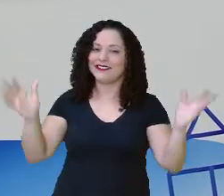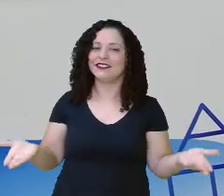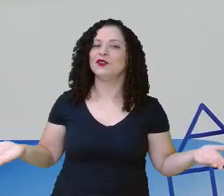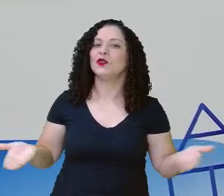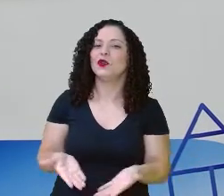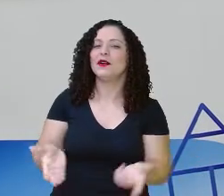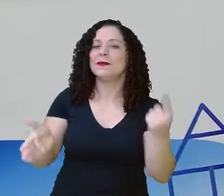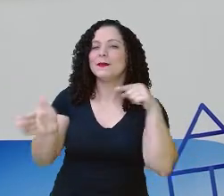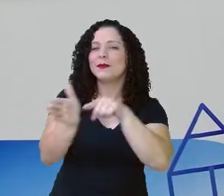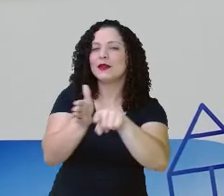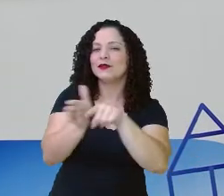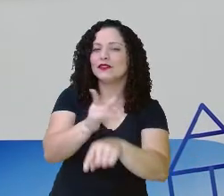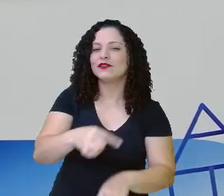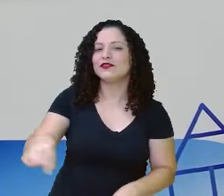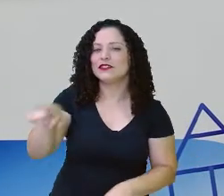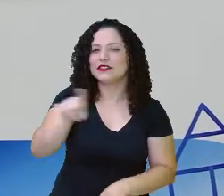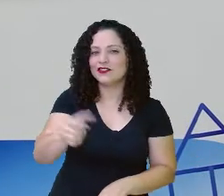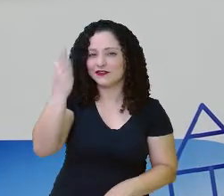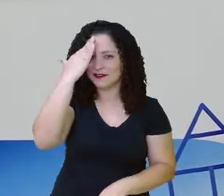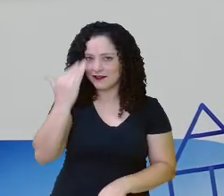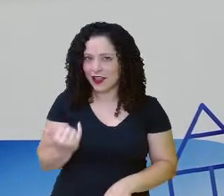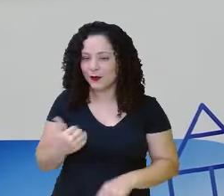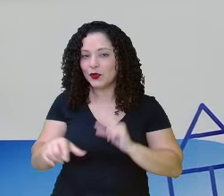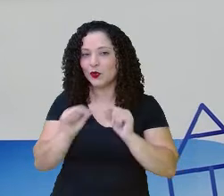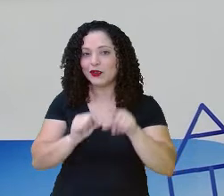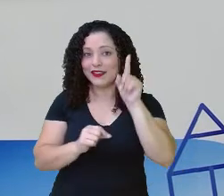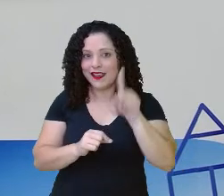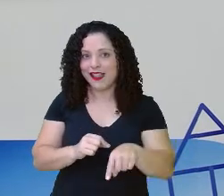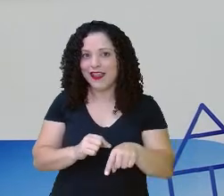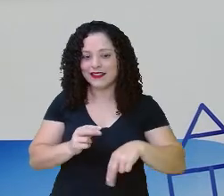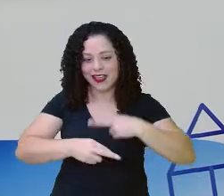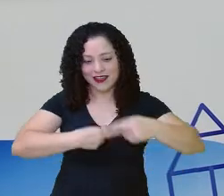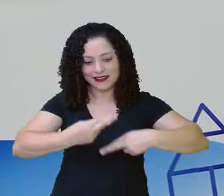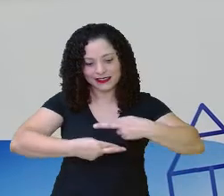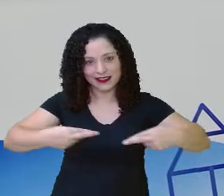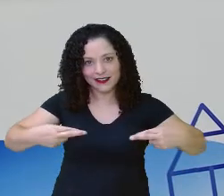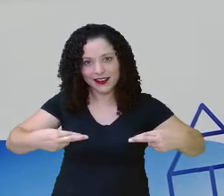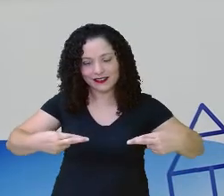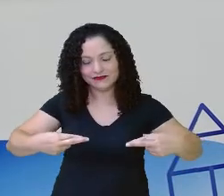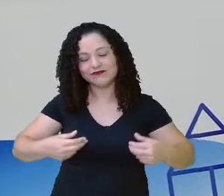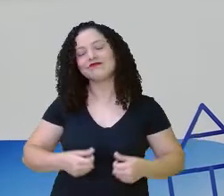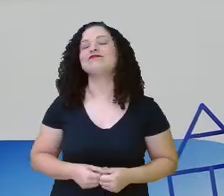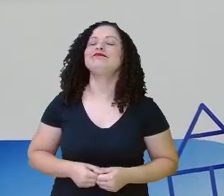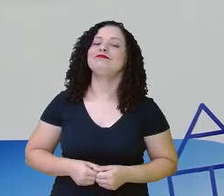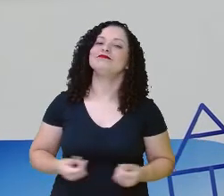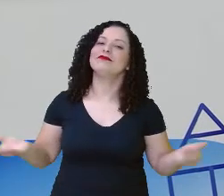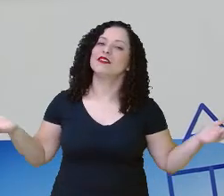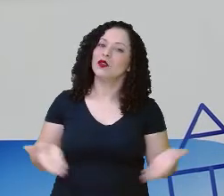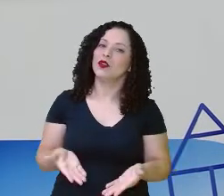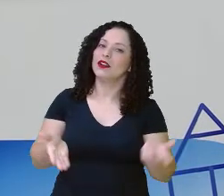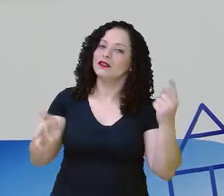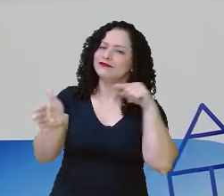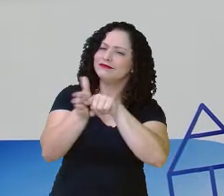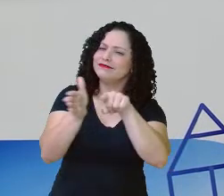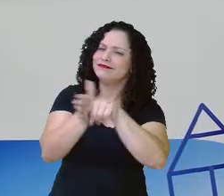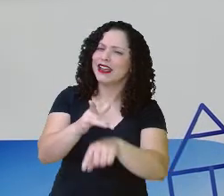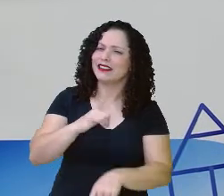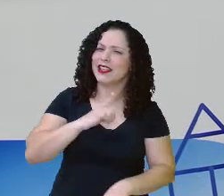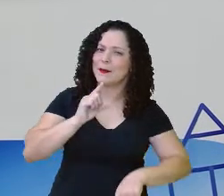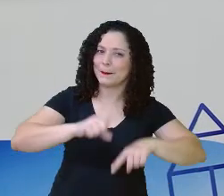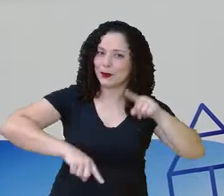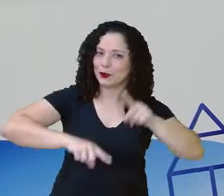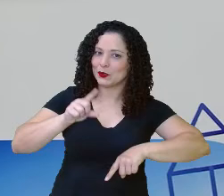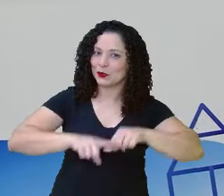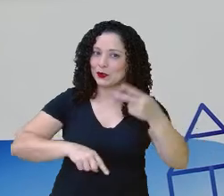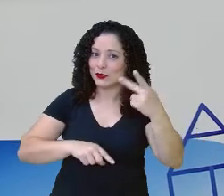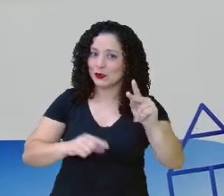pergunto, você agora já sabe o que é reciclagem, você já sabe o que é o reaproveitamento de materiais? E aí eu pergunto para você, tem algum material aí na